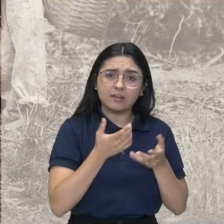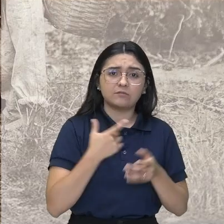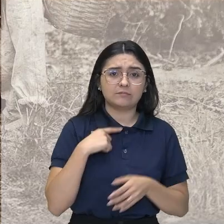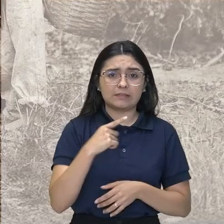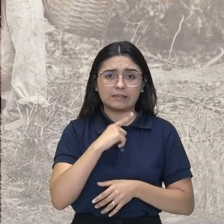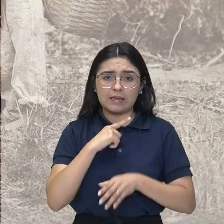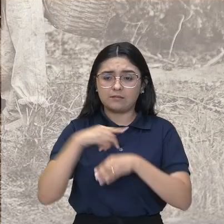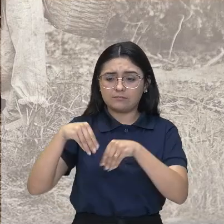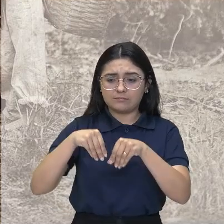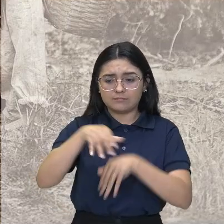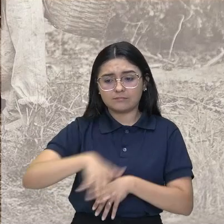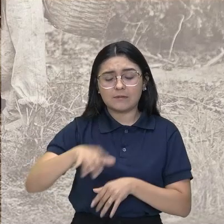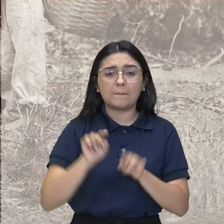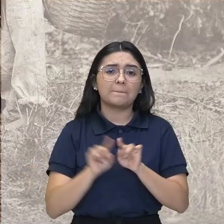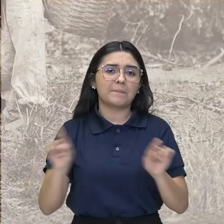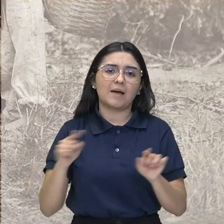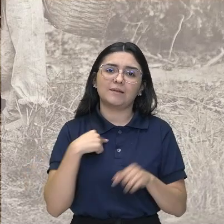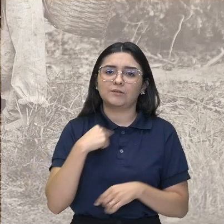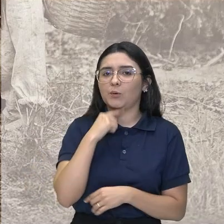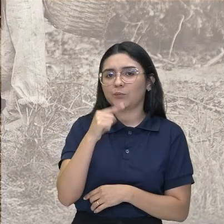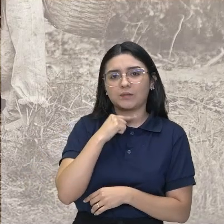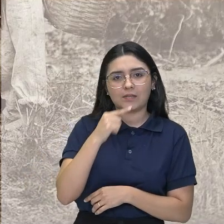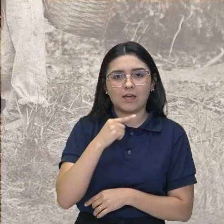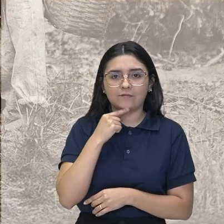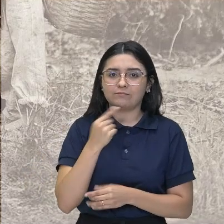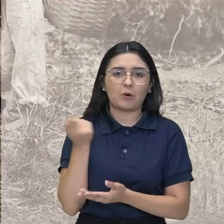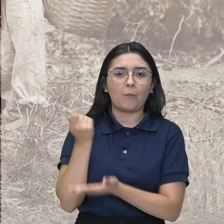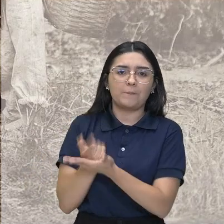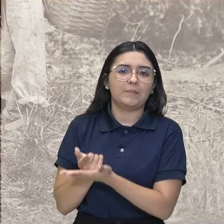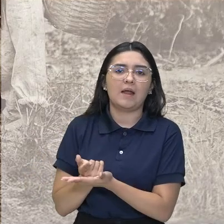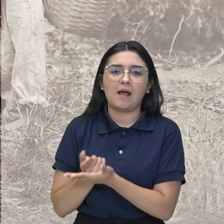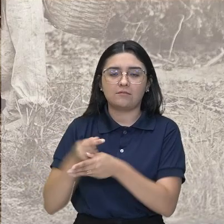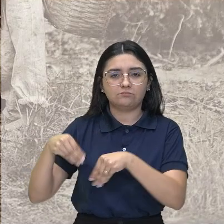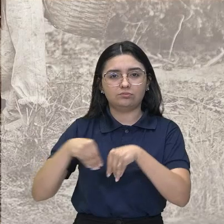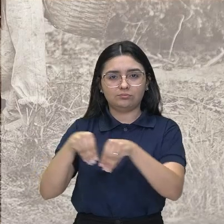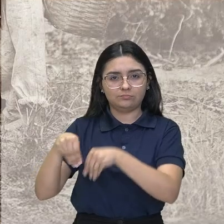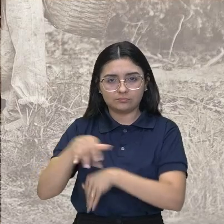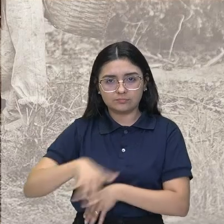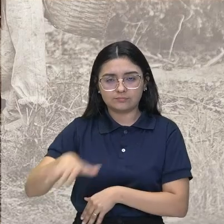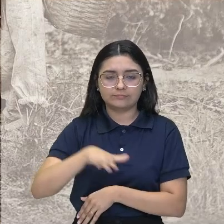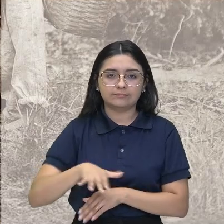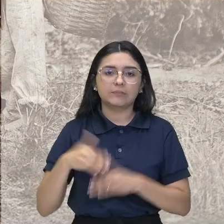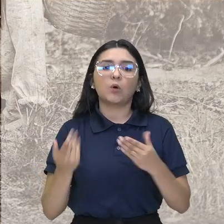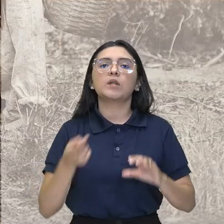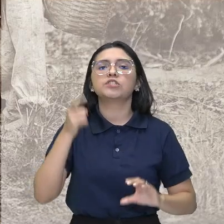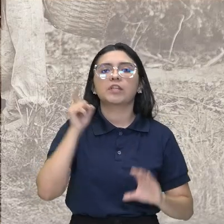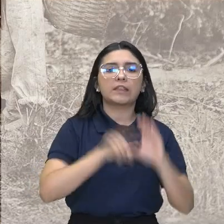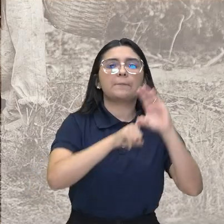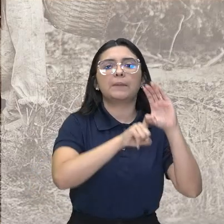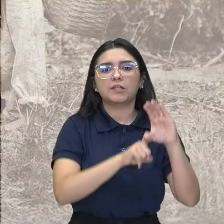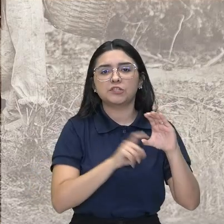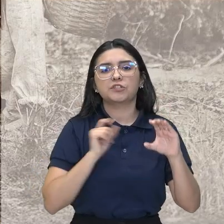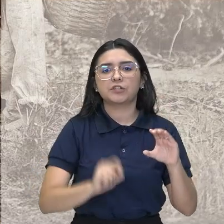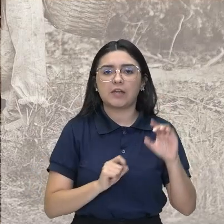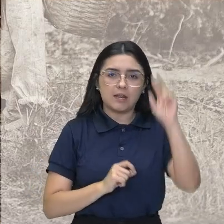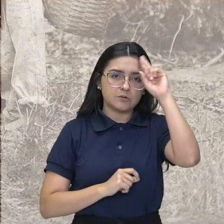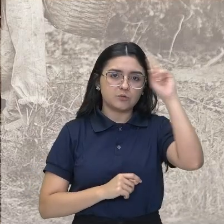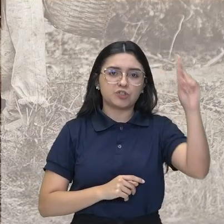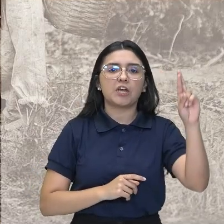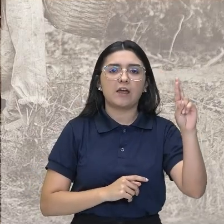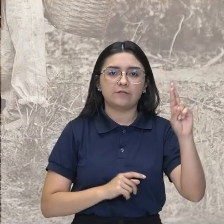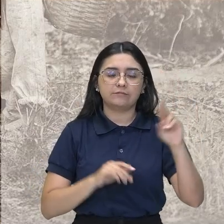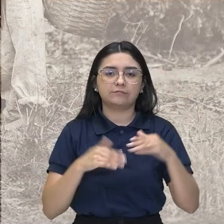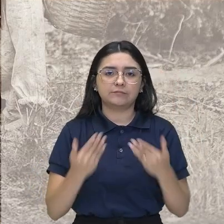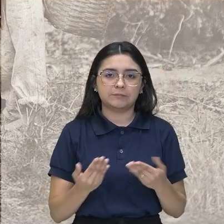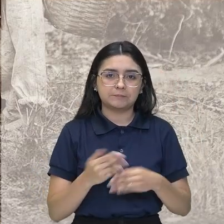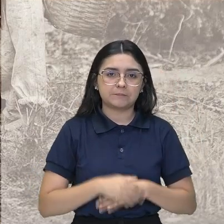mas ficavam ali impedidos de conseguir, tendo que ficar à margem, à mercê do grande fazendeiro, que muitas das